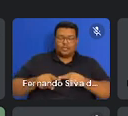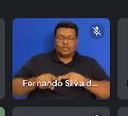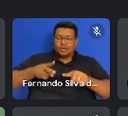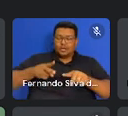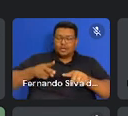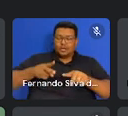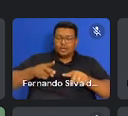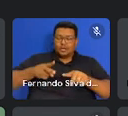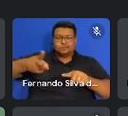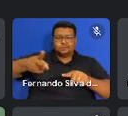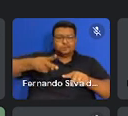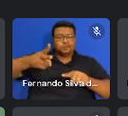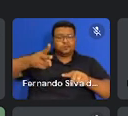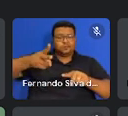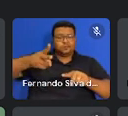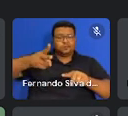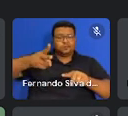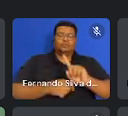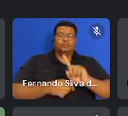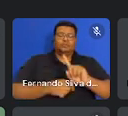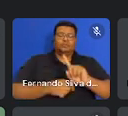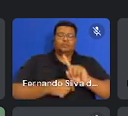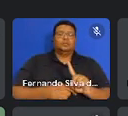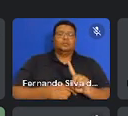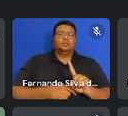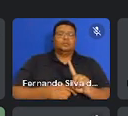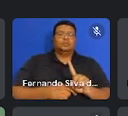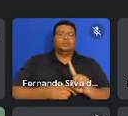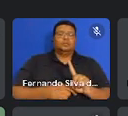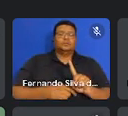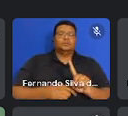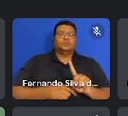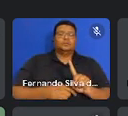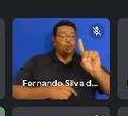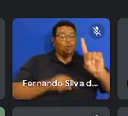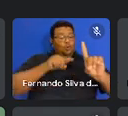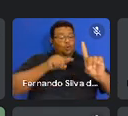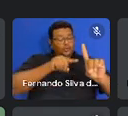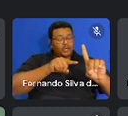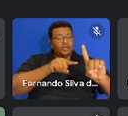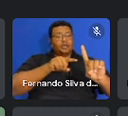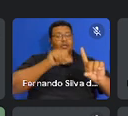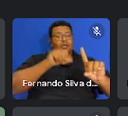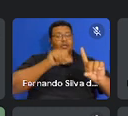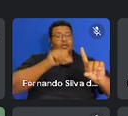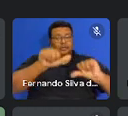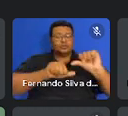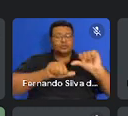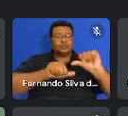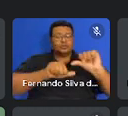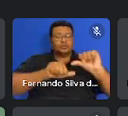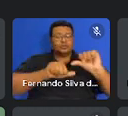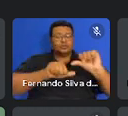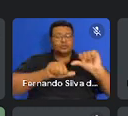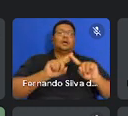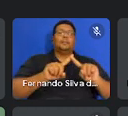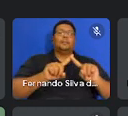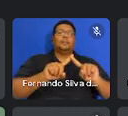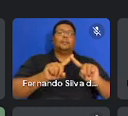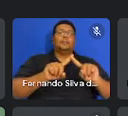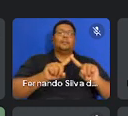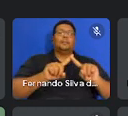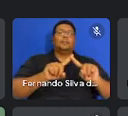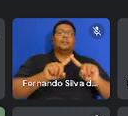O lado do meu quadrado, ele é fixo. E o D está variando. Então, agora, eu tenho